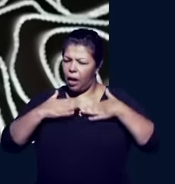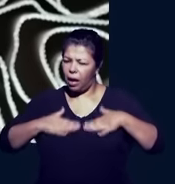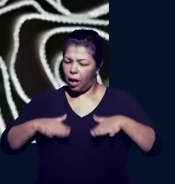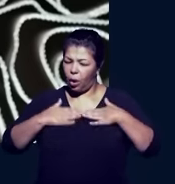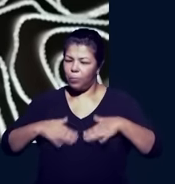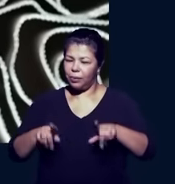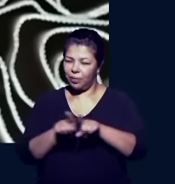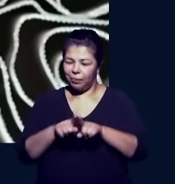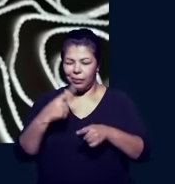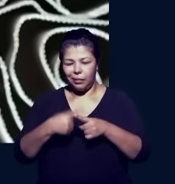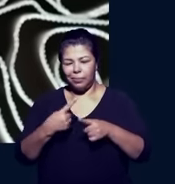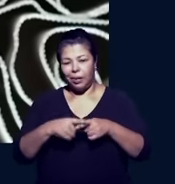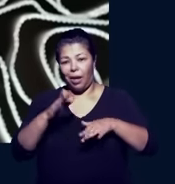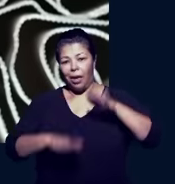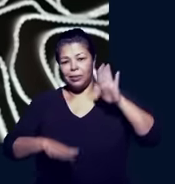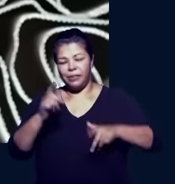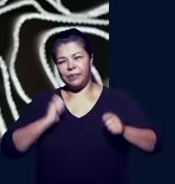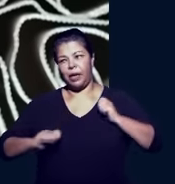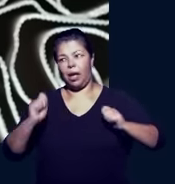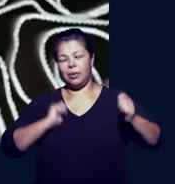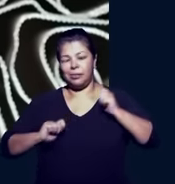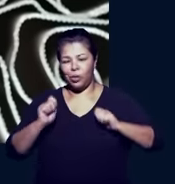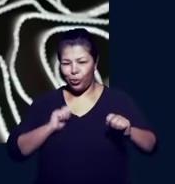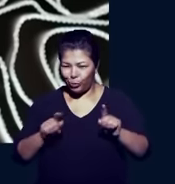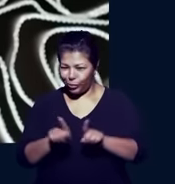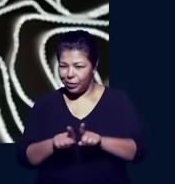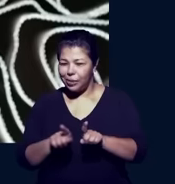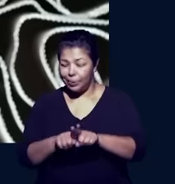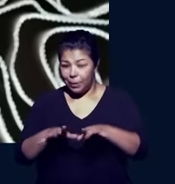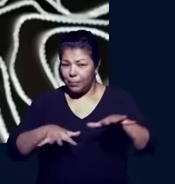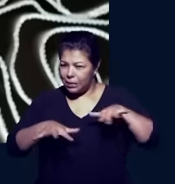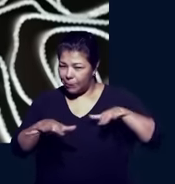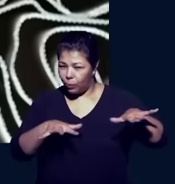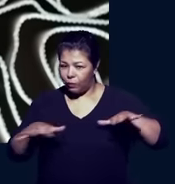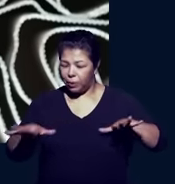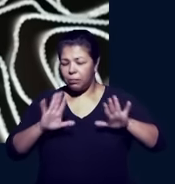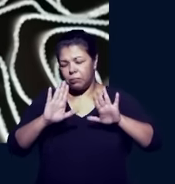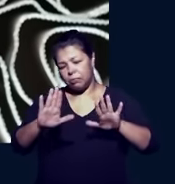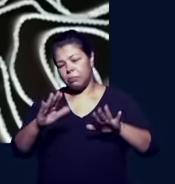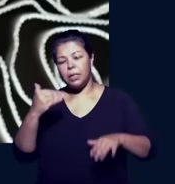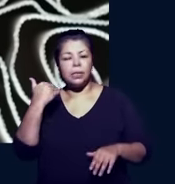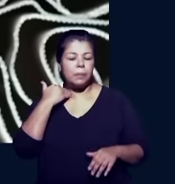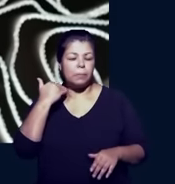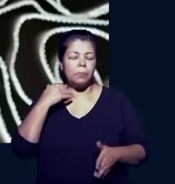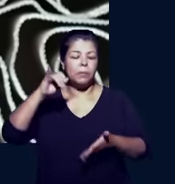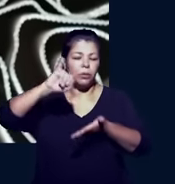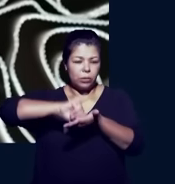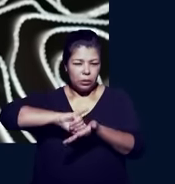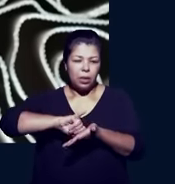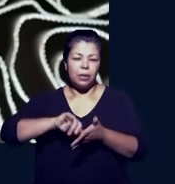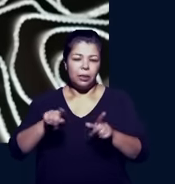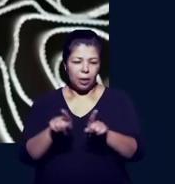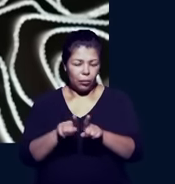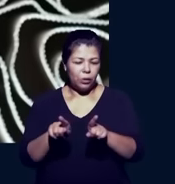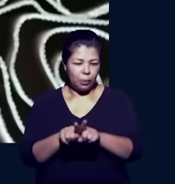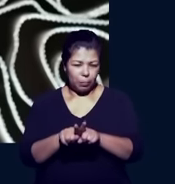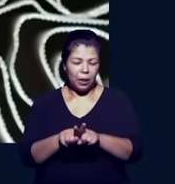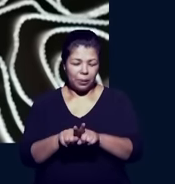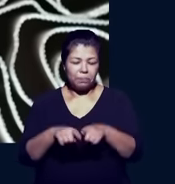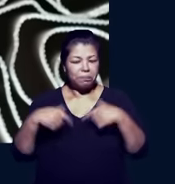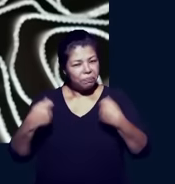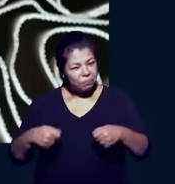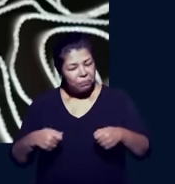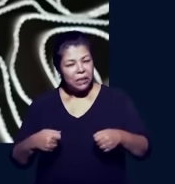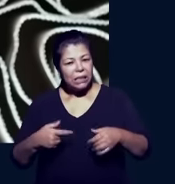é ansioso para um lado ou pro outro eh eh mas eu acho que o o o banco central por obrigação e por Job description tem que